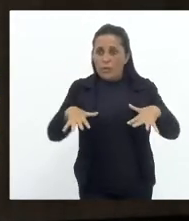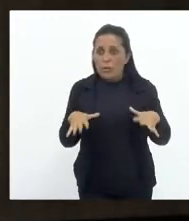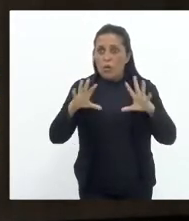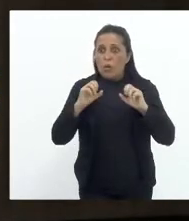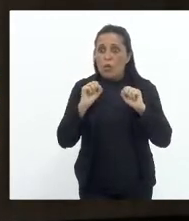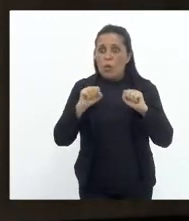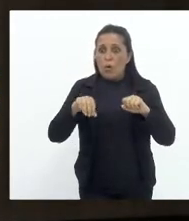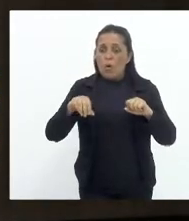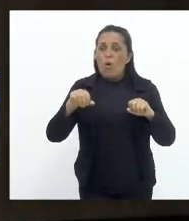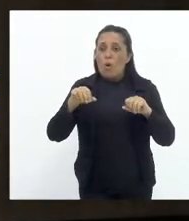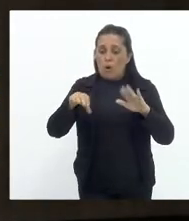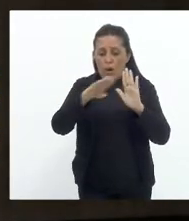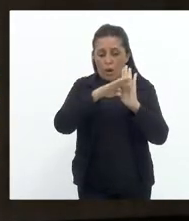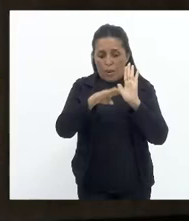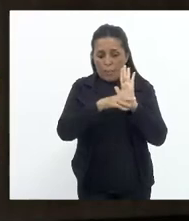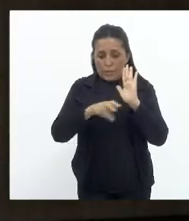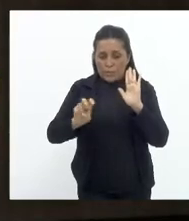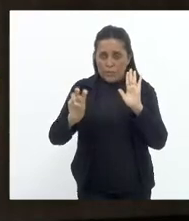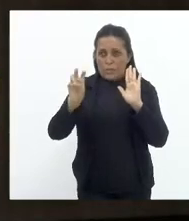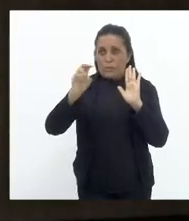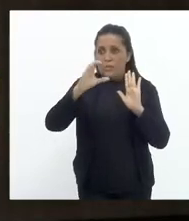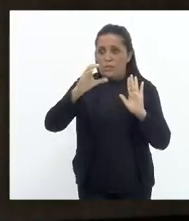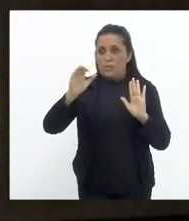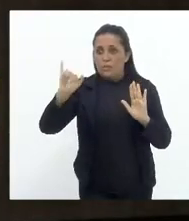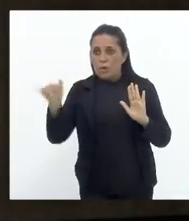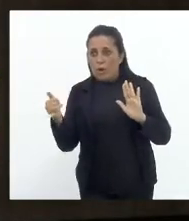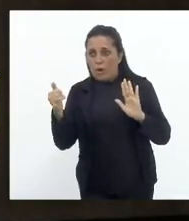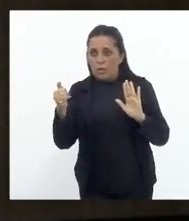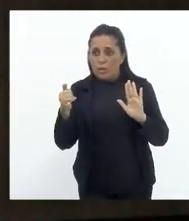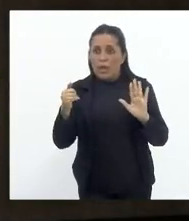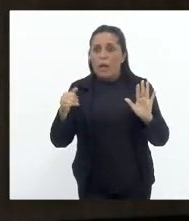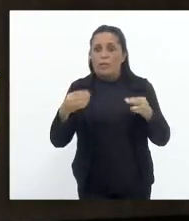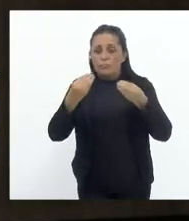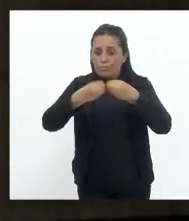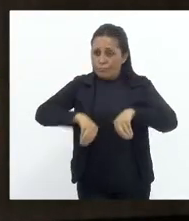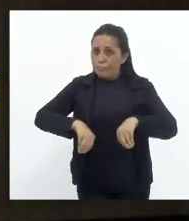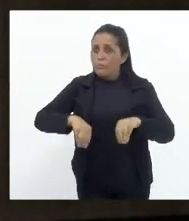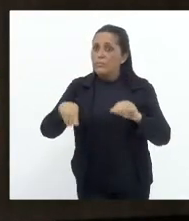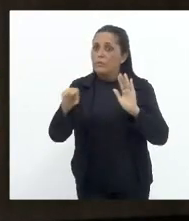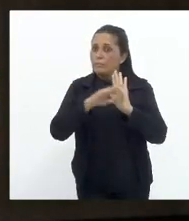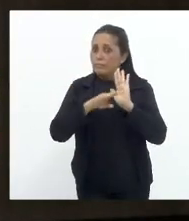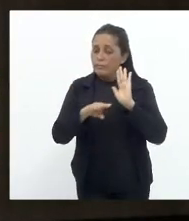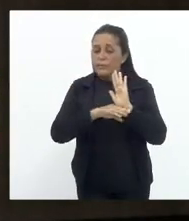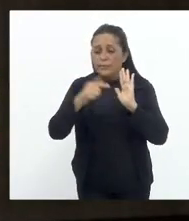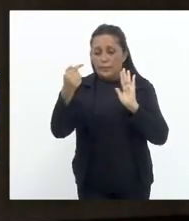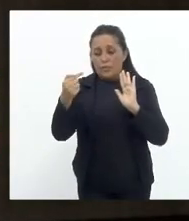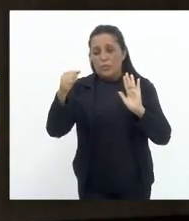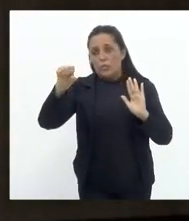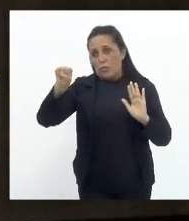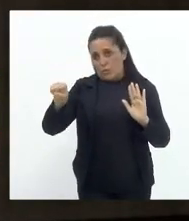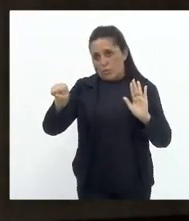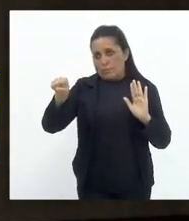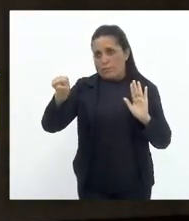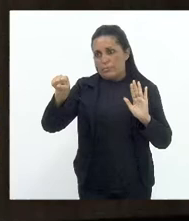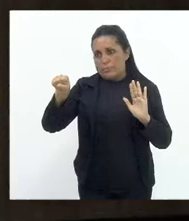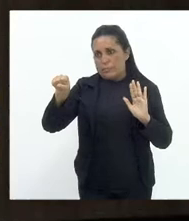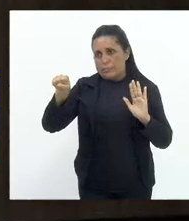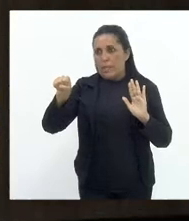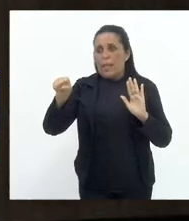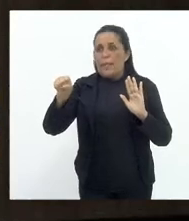pela Emenda cinco da ccj pela prejudicar habilidade das emendas 7 e 8 o